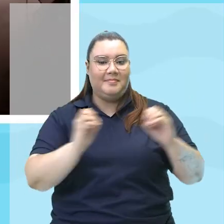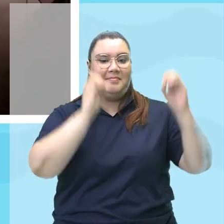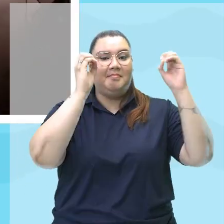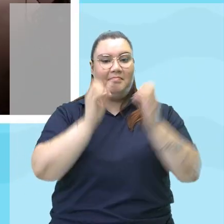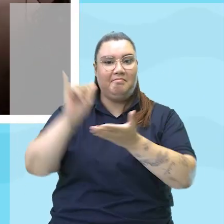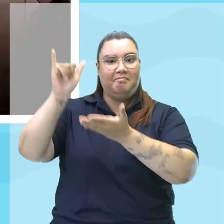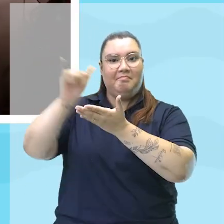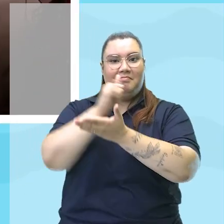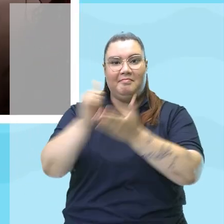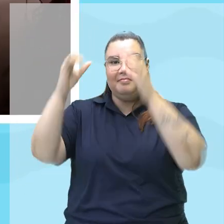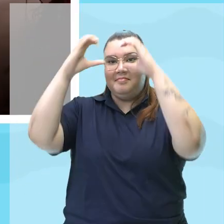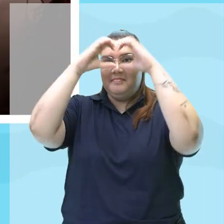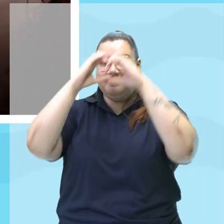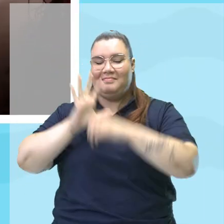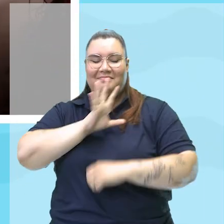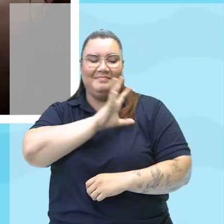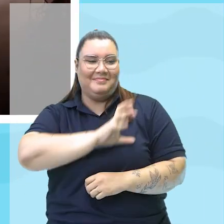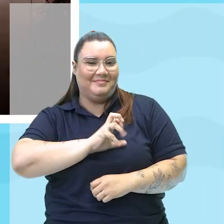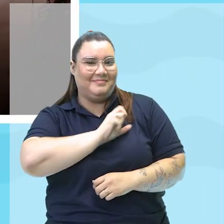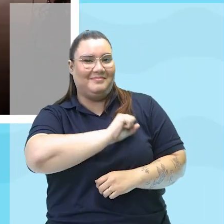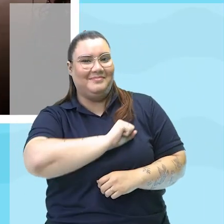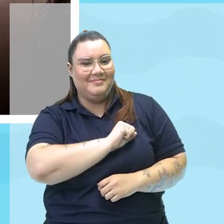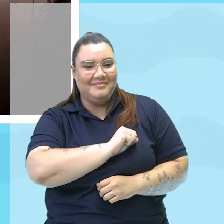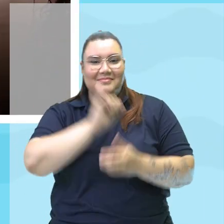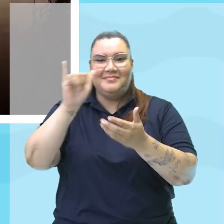Garantido é minha paixão,